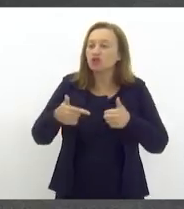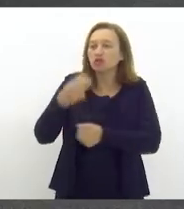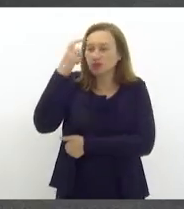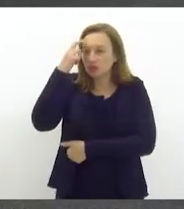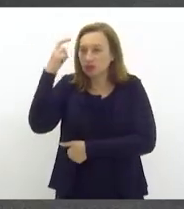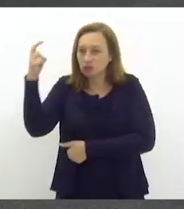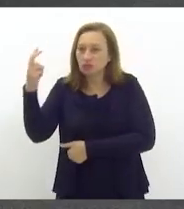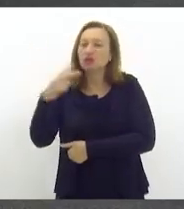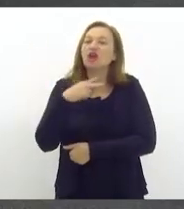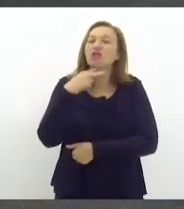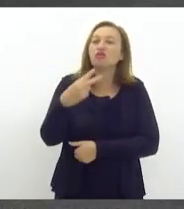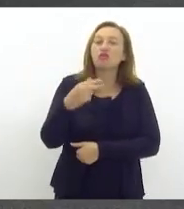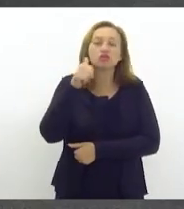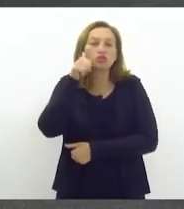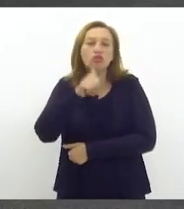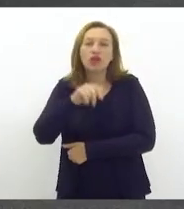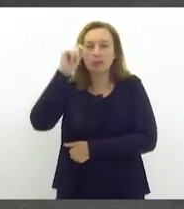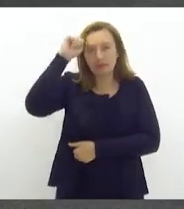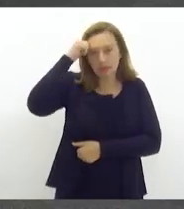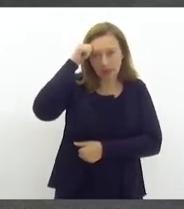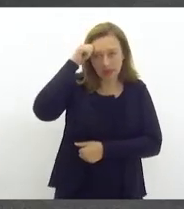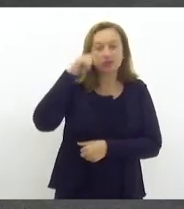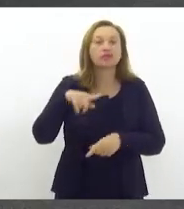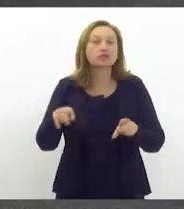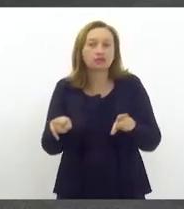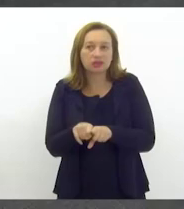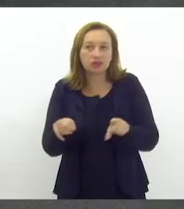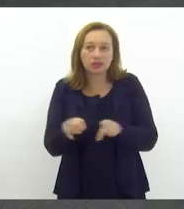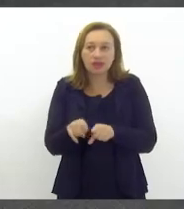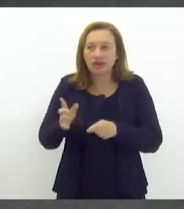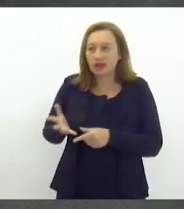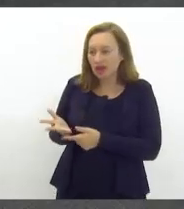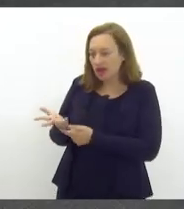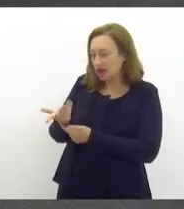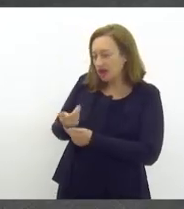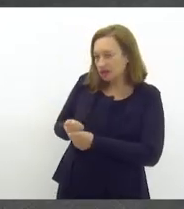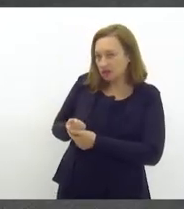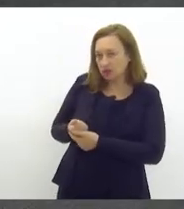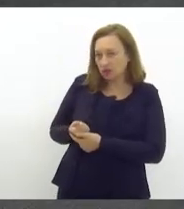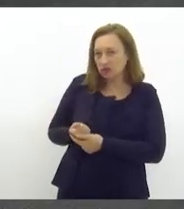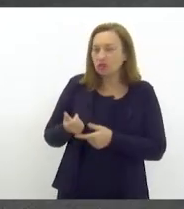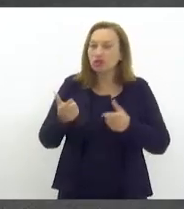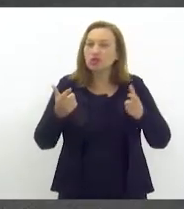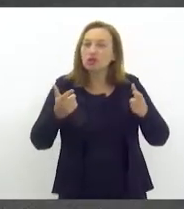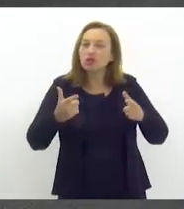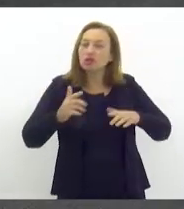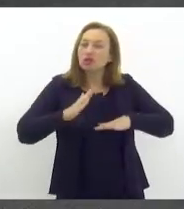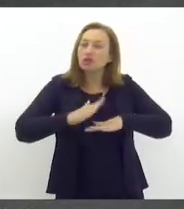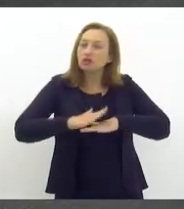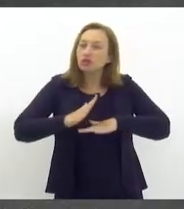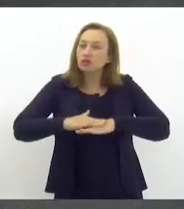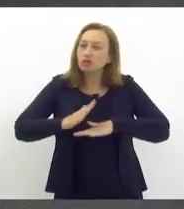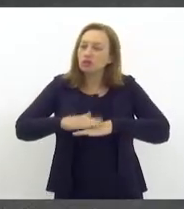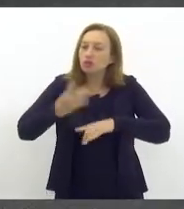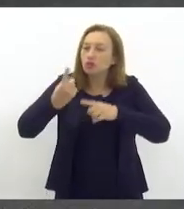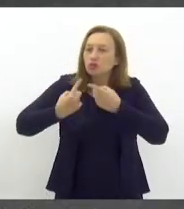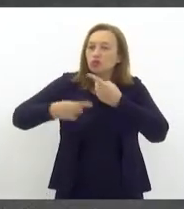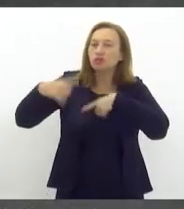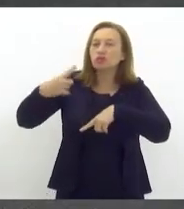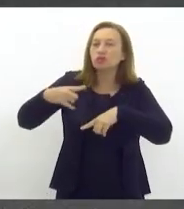expressa a voz de uma mulher preta, também artista, que ocupa esse espaço para a superação